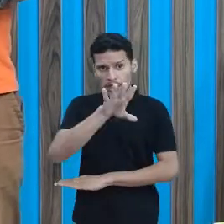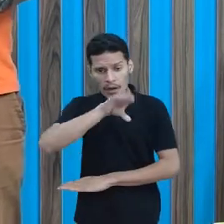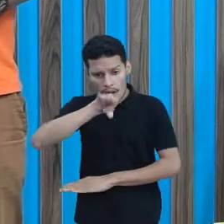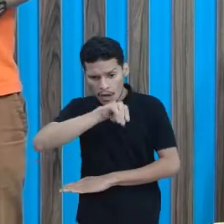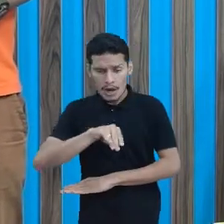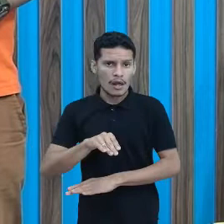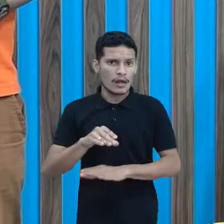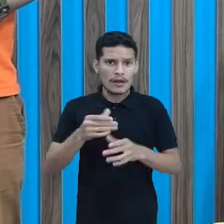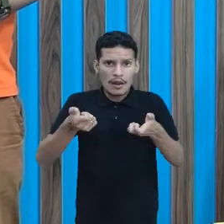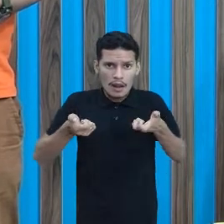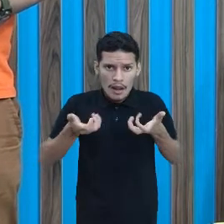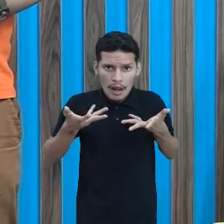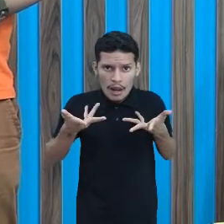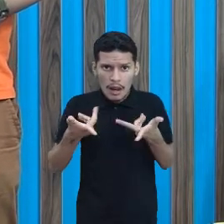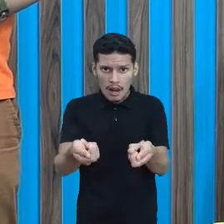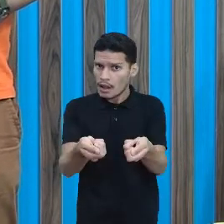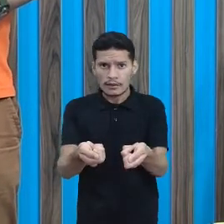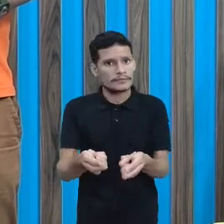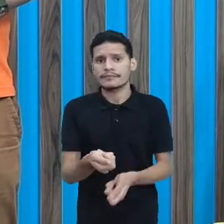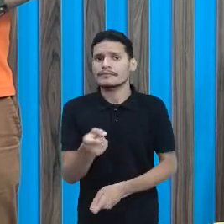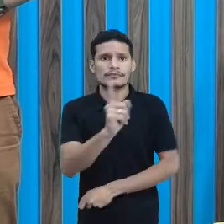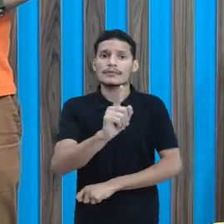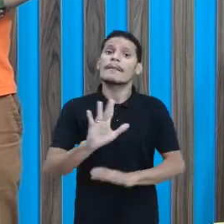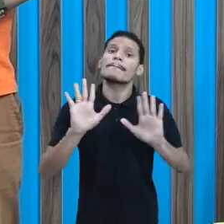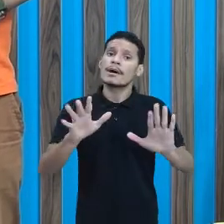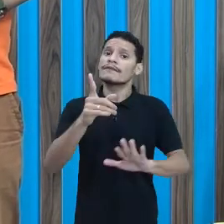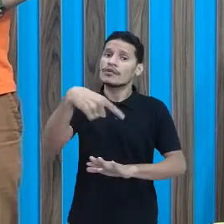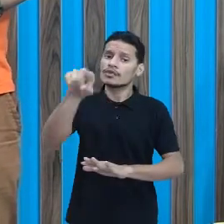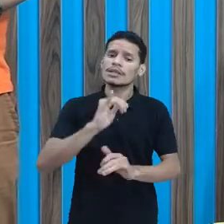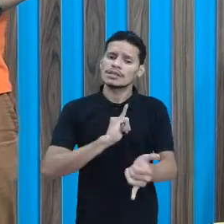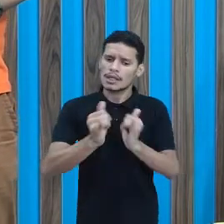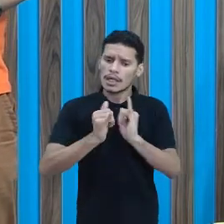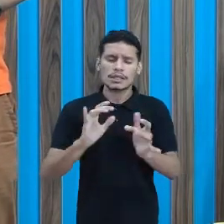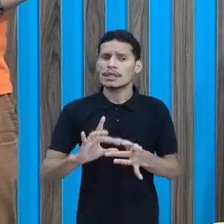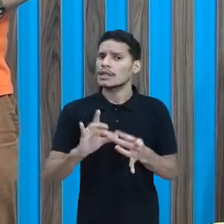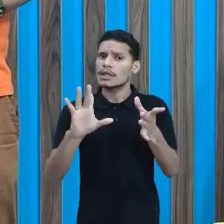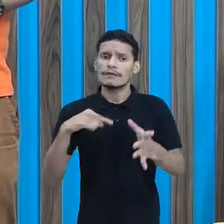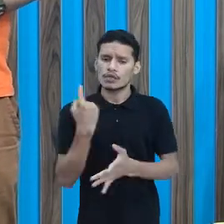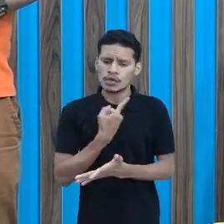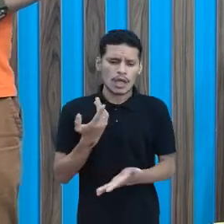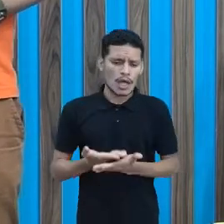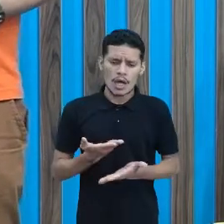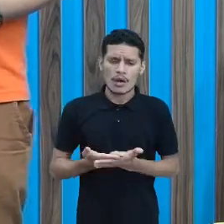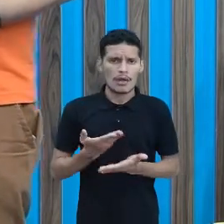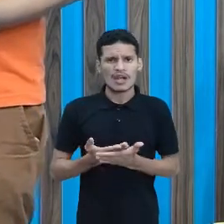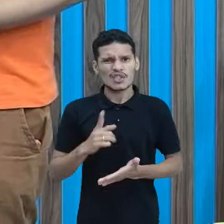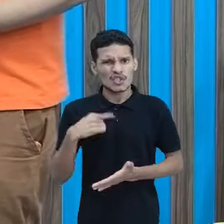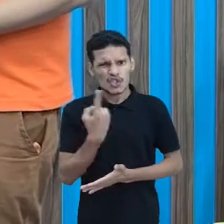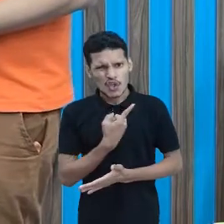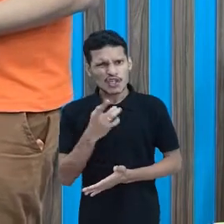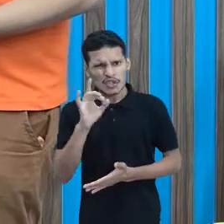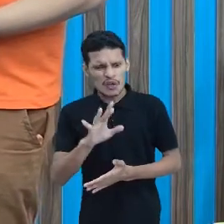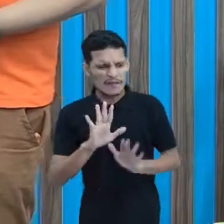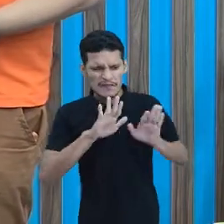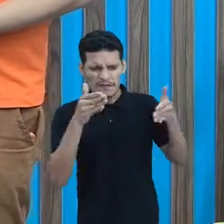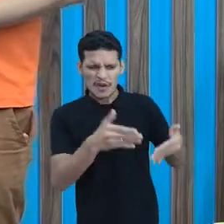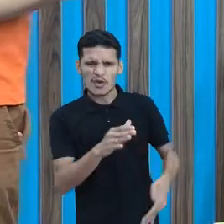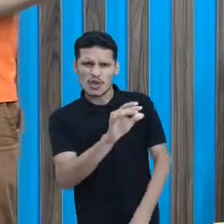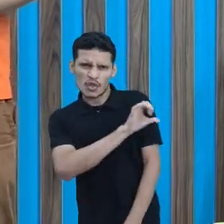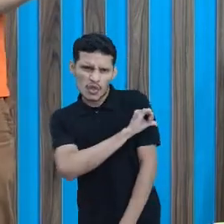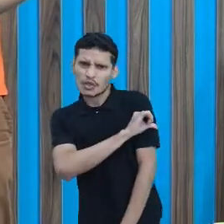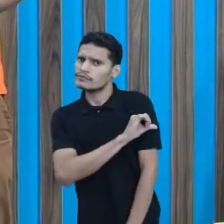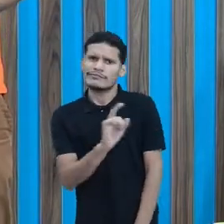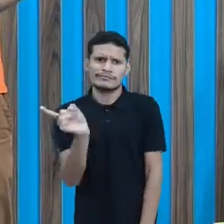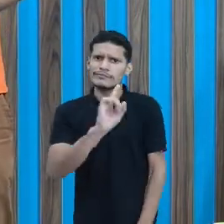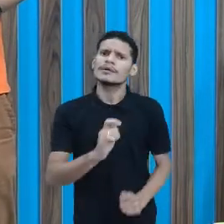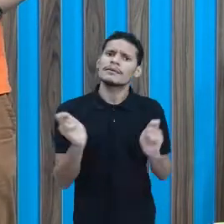porém você tem um acesso à internet livre. E nossas aulas são feitas com muito carinho. Você não precisa somente ver as aulas do nono ano. Você pode ver